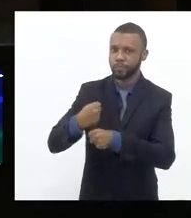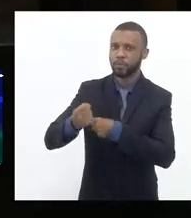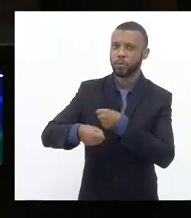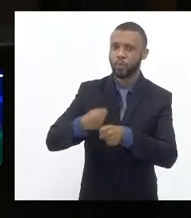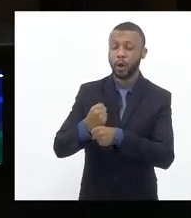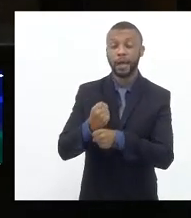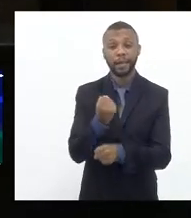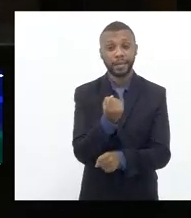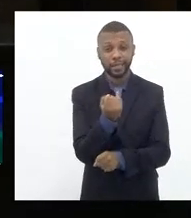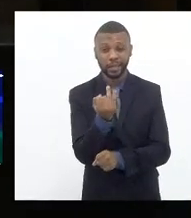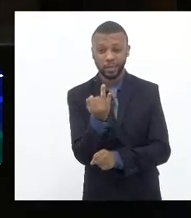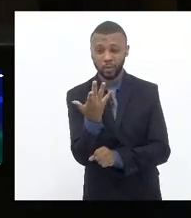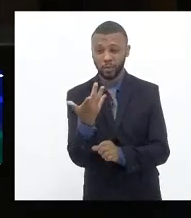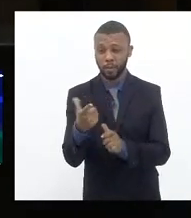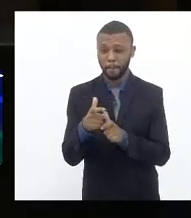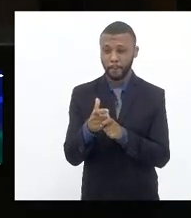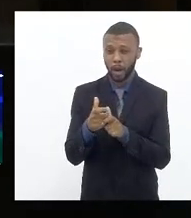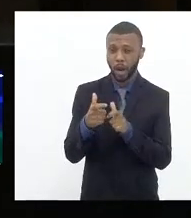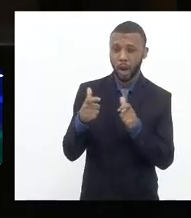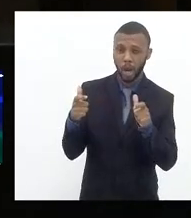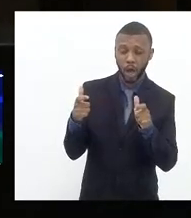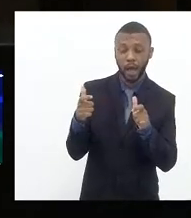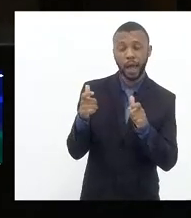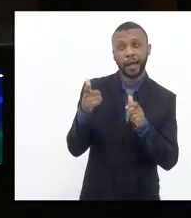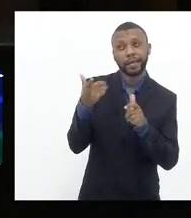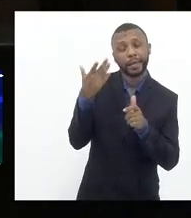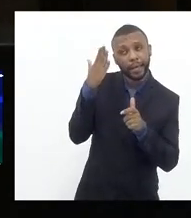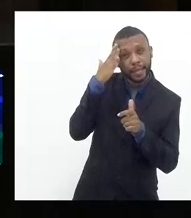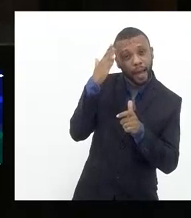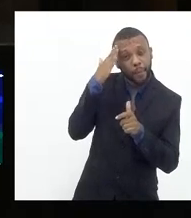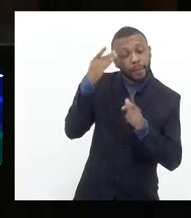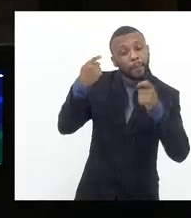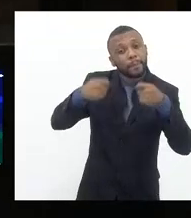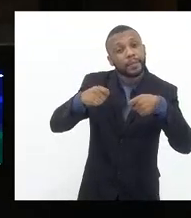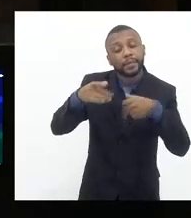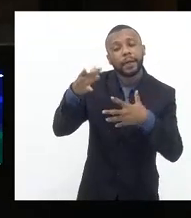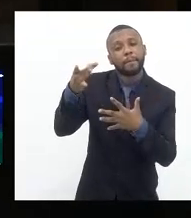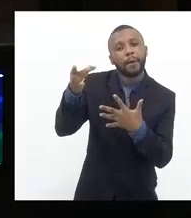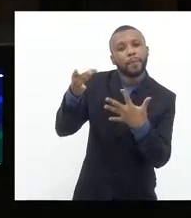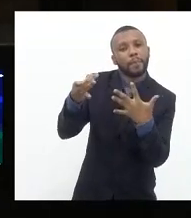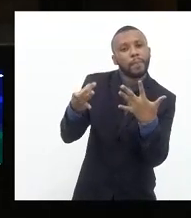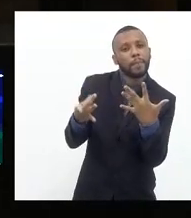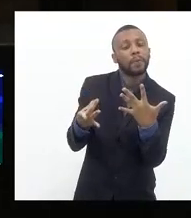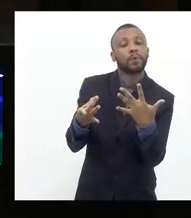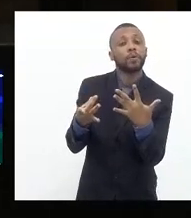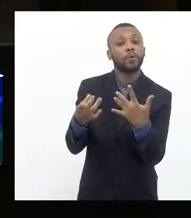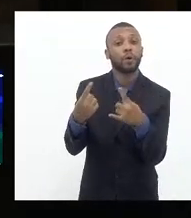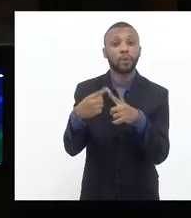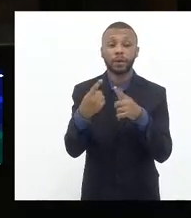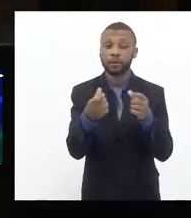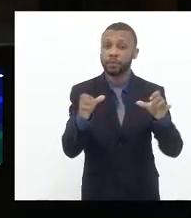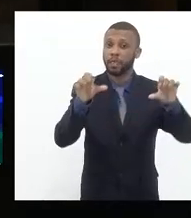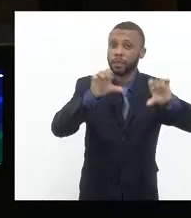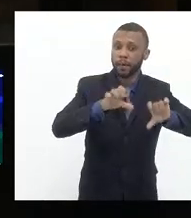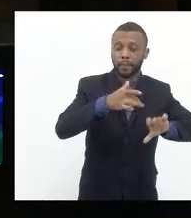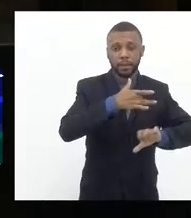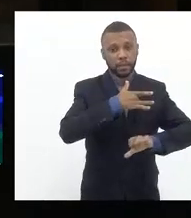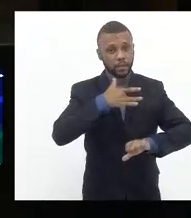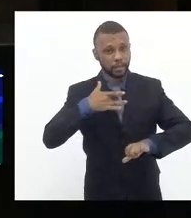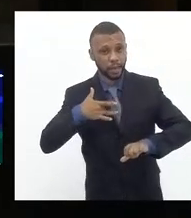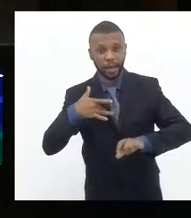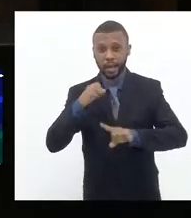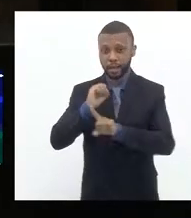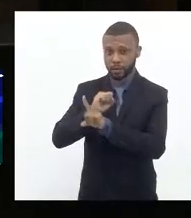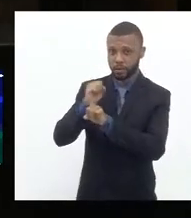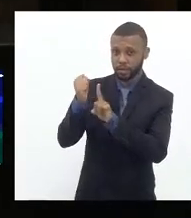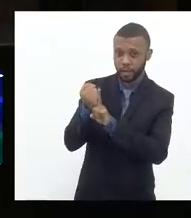vem, precisa ser melhor detalhado, porque com a crise sanitária e social, esse número, sem dúvida nenhuma,